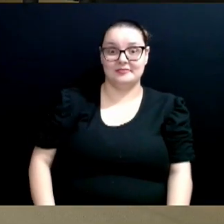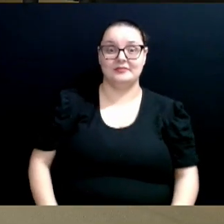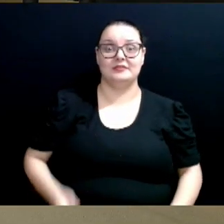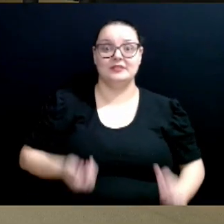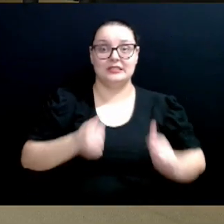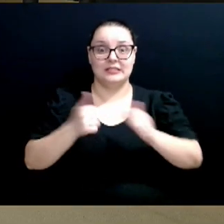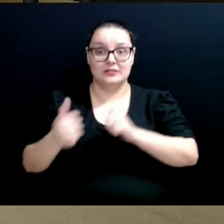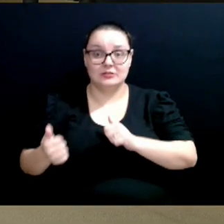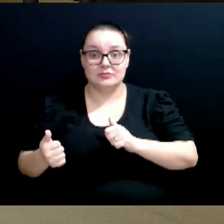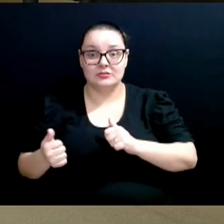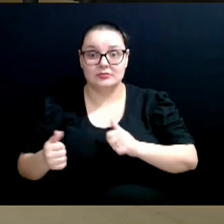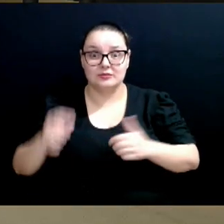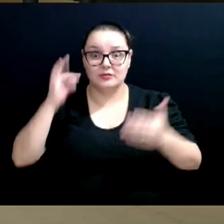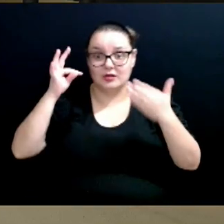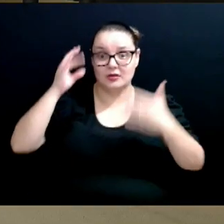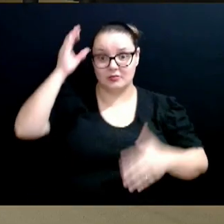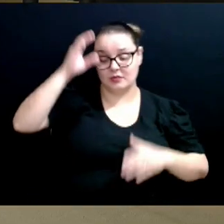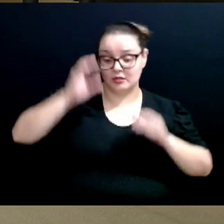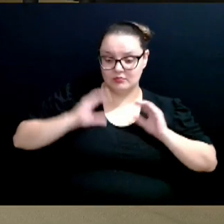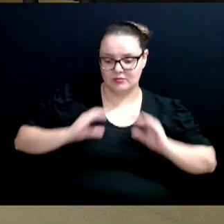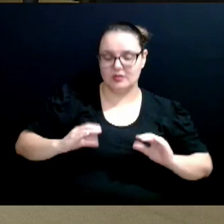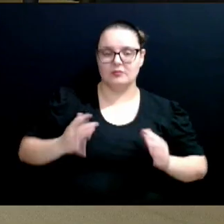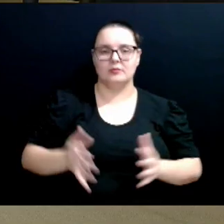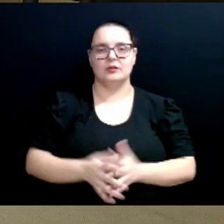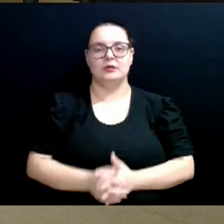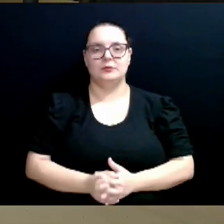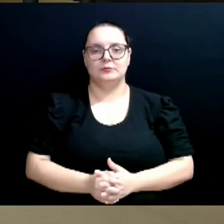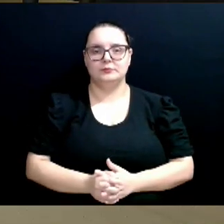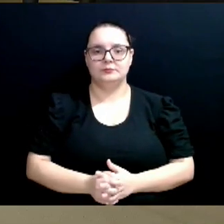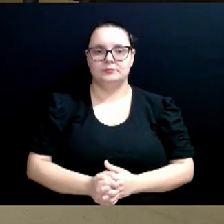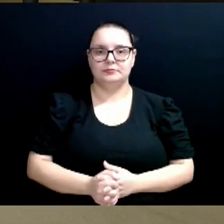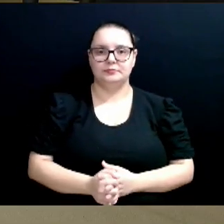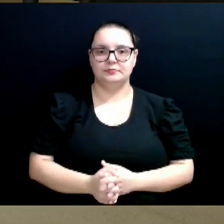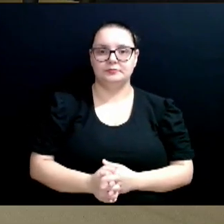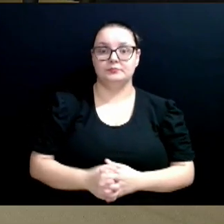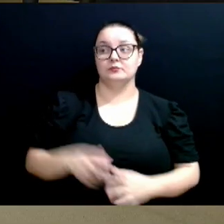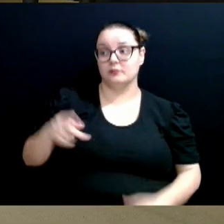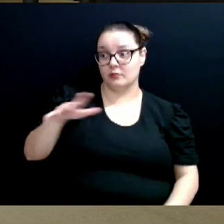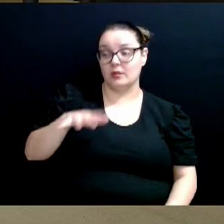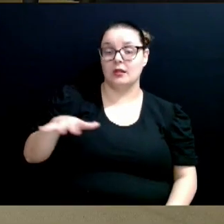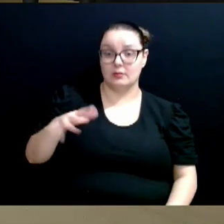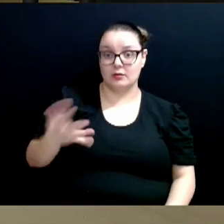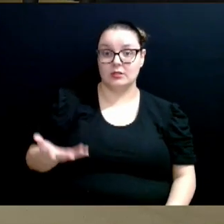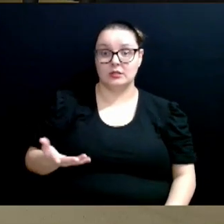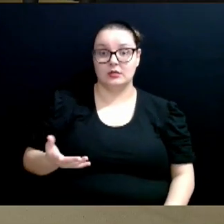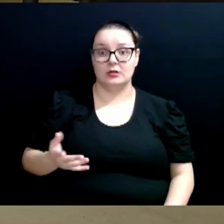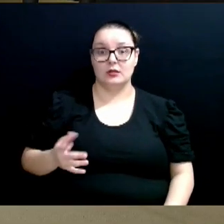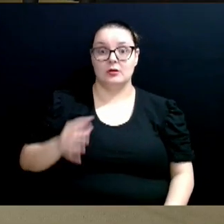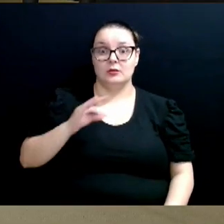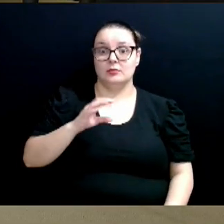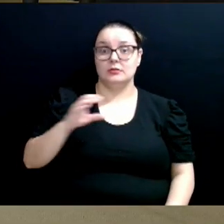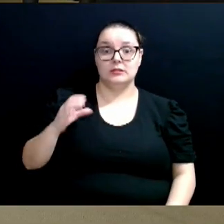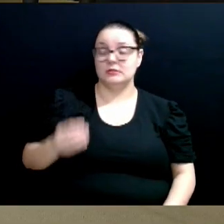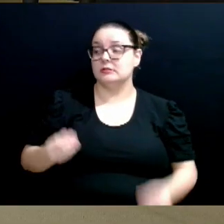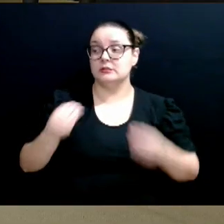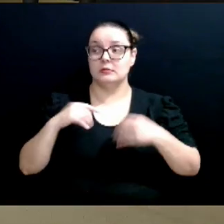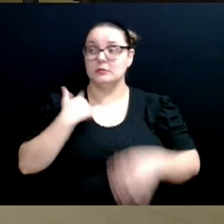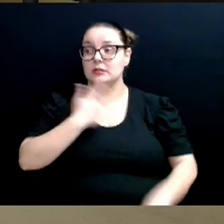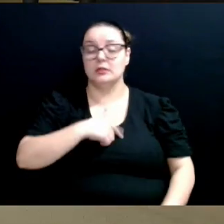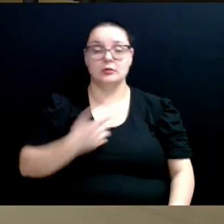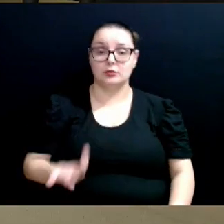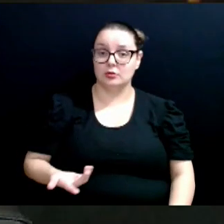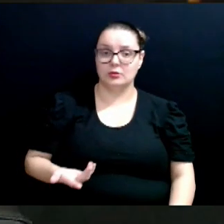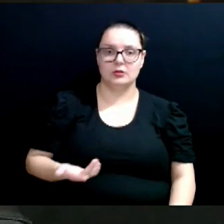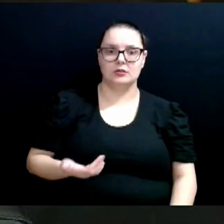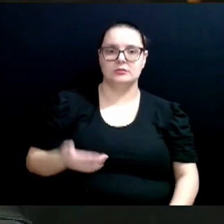terapeuta cognitivo-comportamental, né? Essa é a sua área. O que a TCC traz para a gente referente aos limites